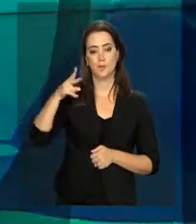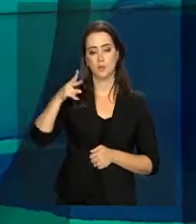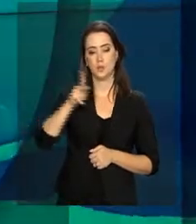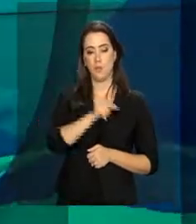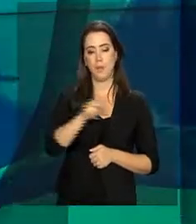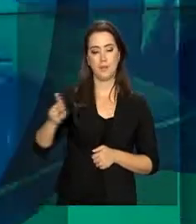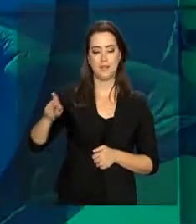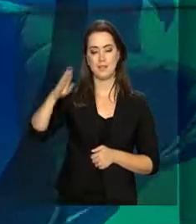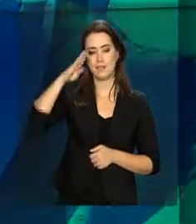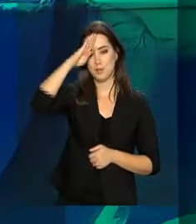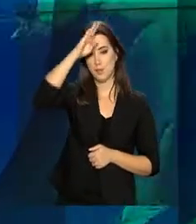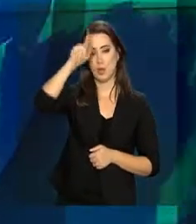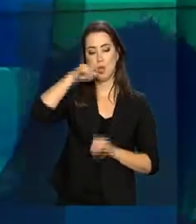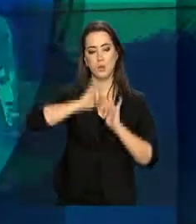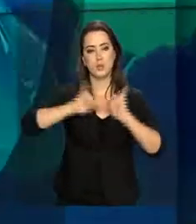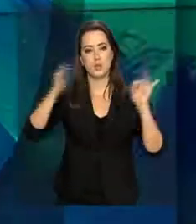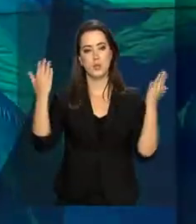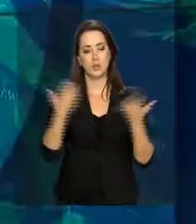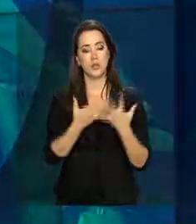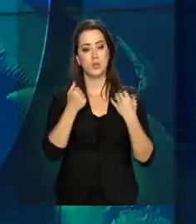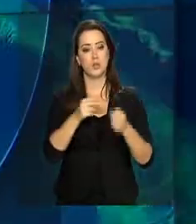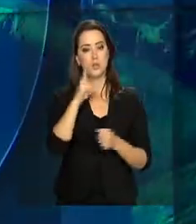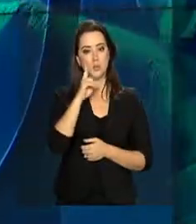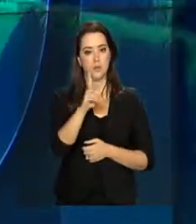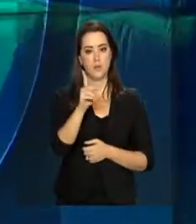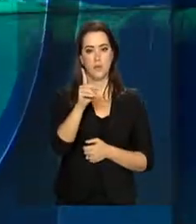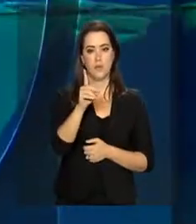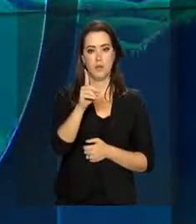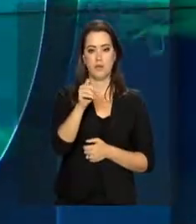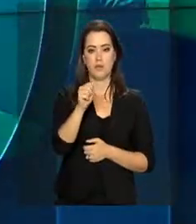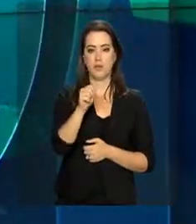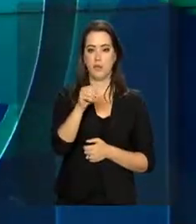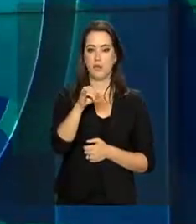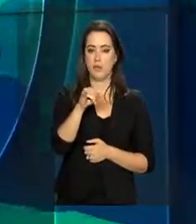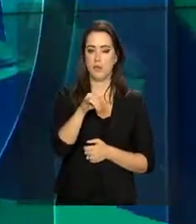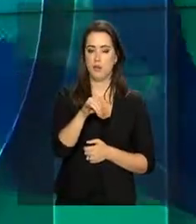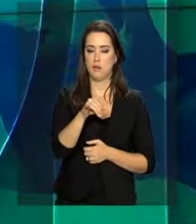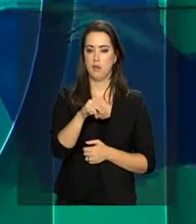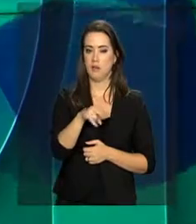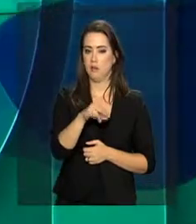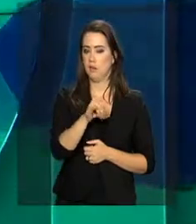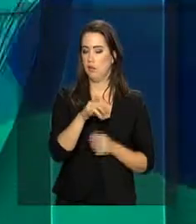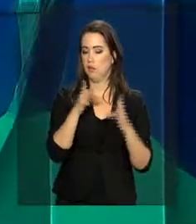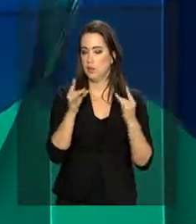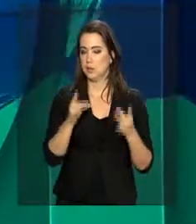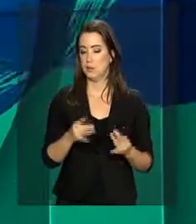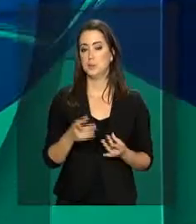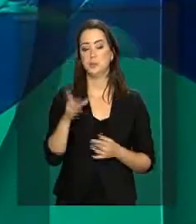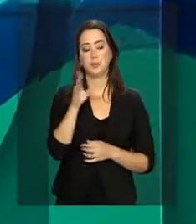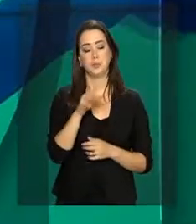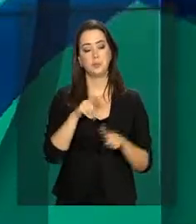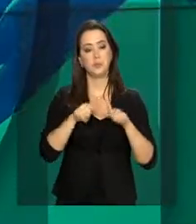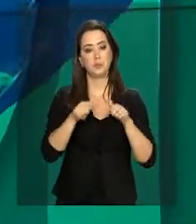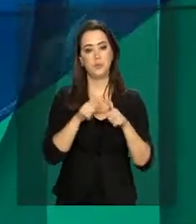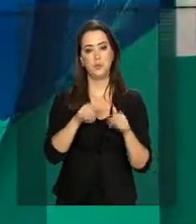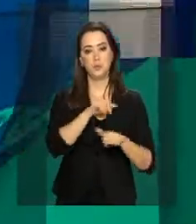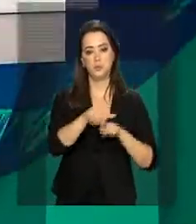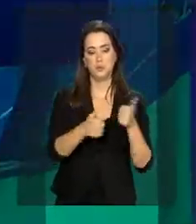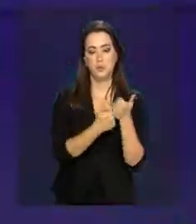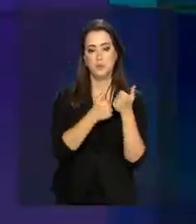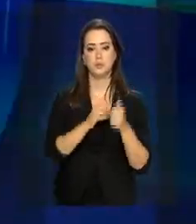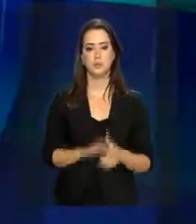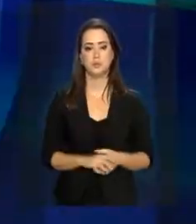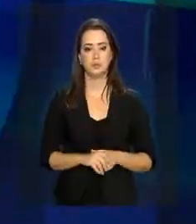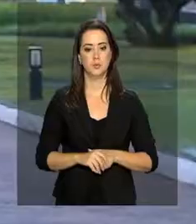foi anunciado hoje nós vamos acompanhar as informações com a repórter danielli popov que acompanha os trabalhos da equipe de transição